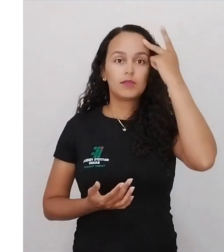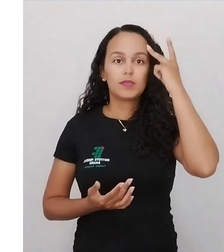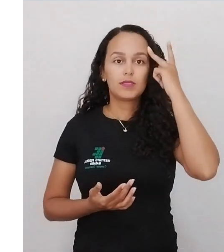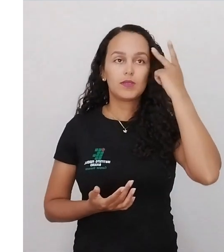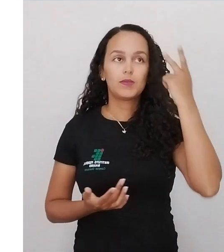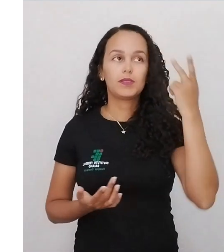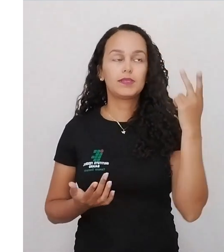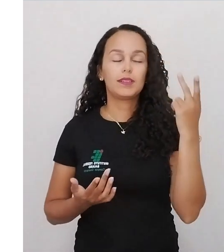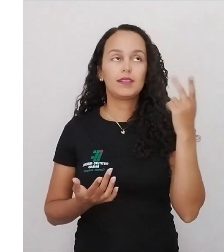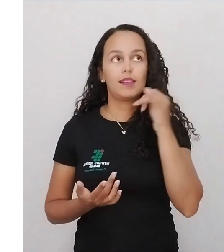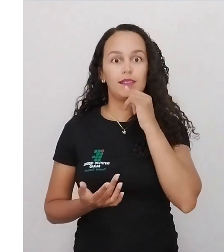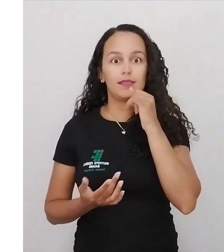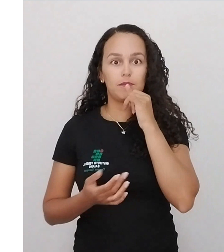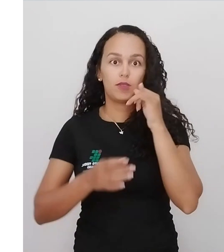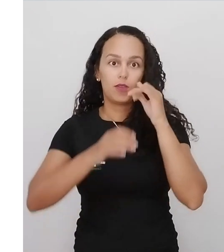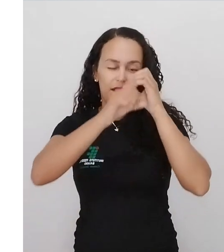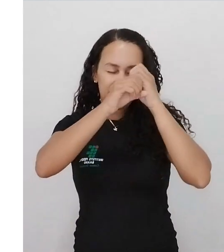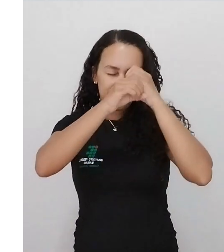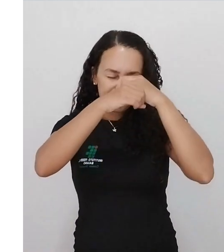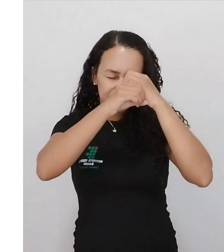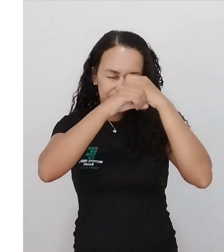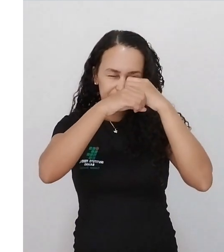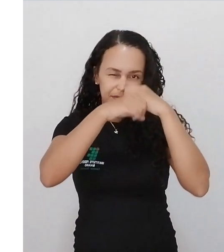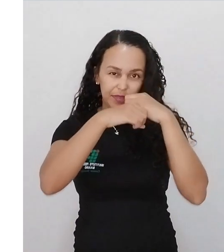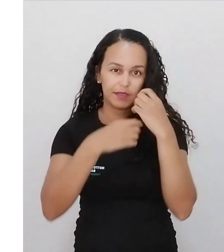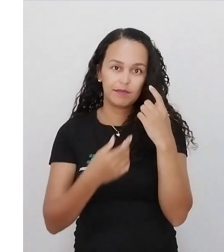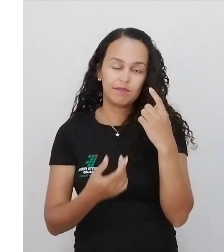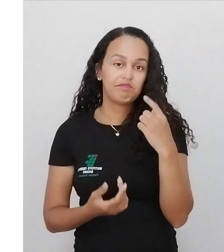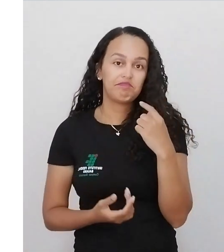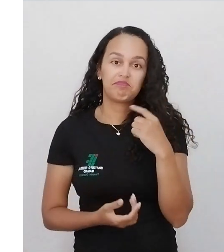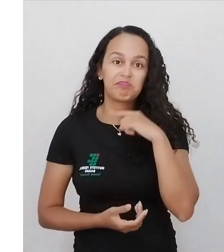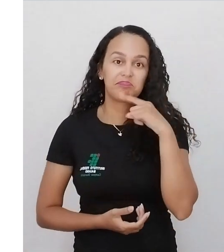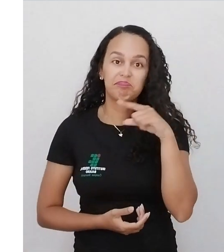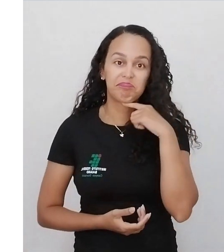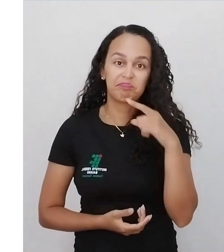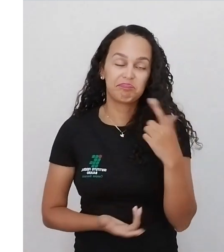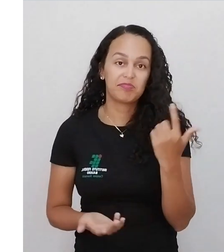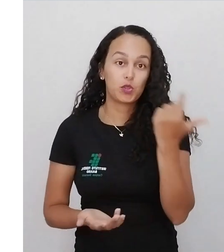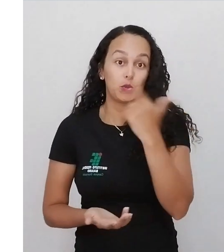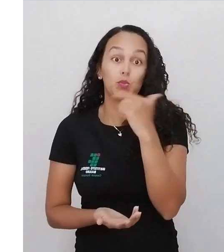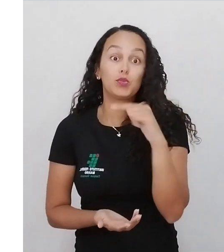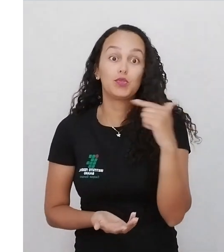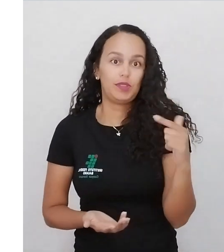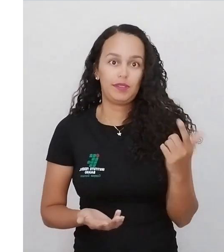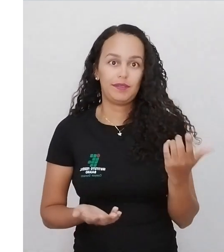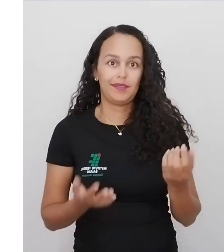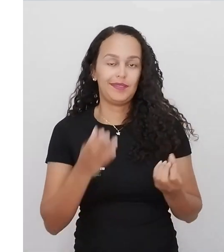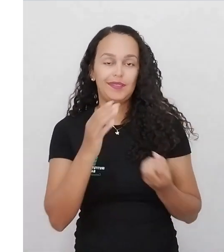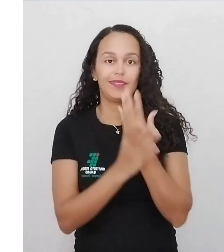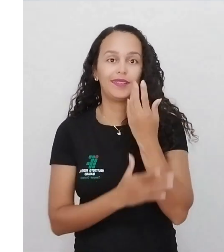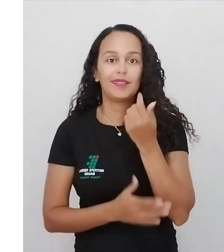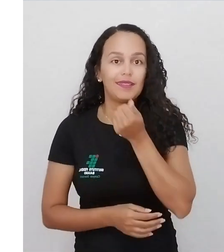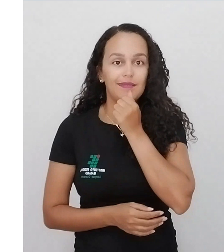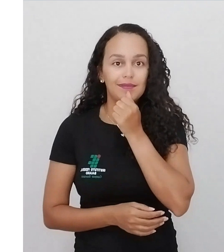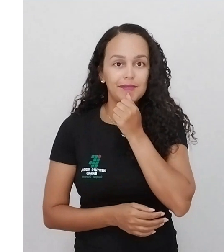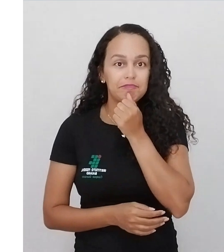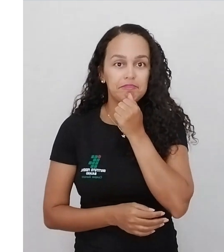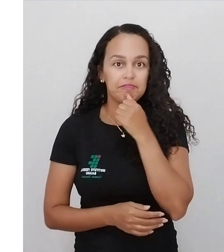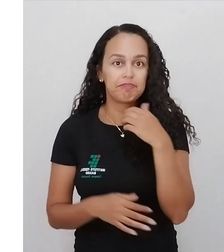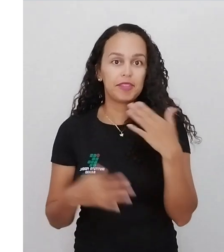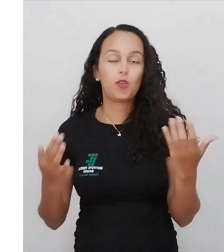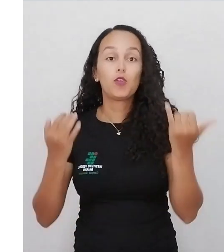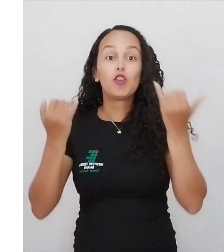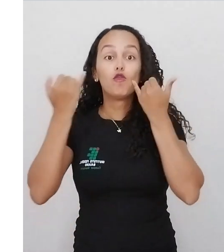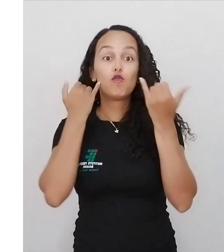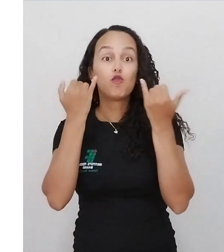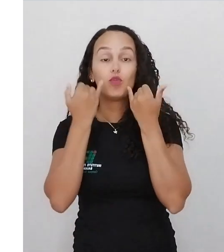pessoas não... A microscopia, ela não era tão acessível. Ela, na verdade, mal tinha começado, né? Então, as